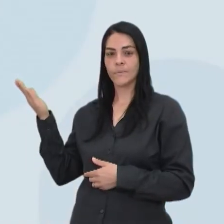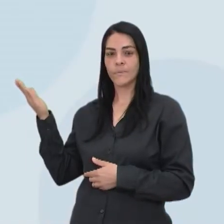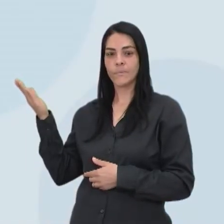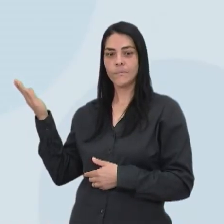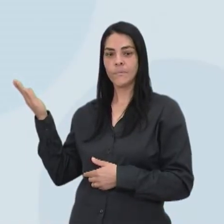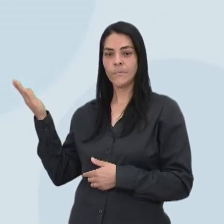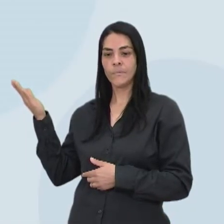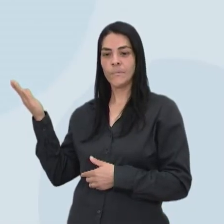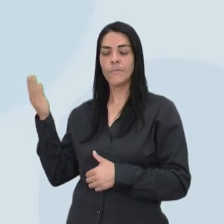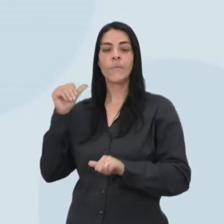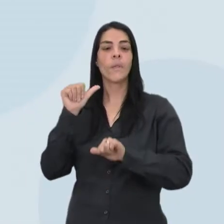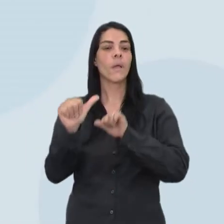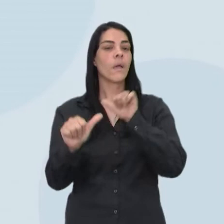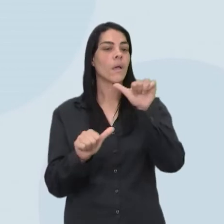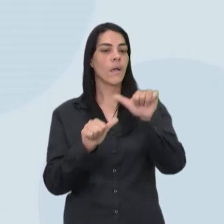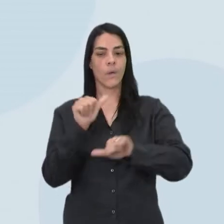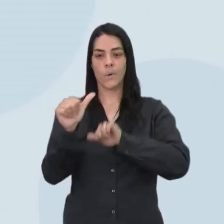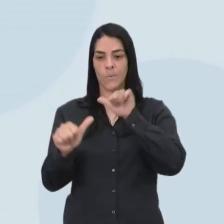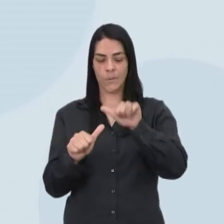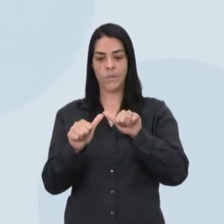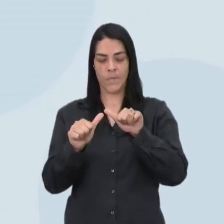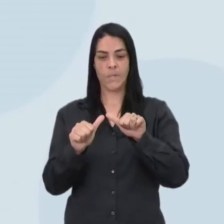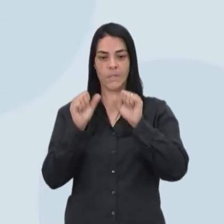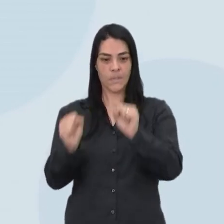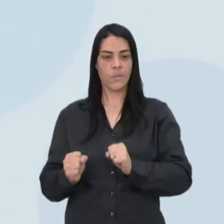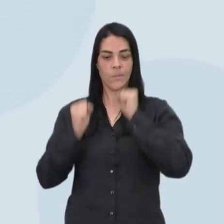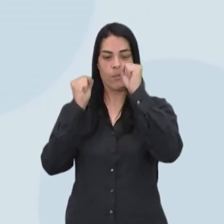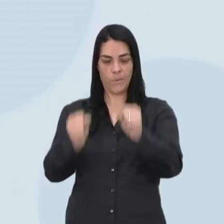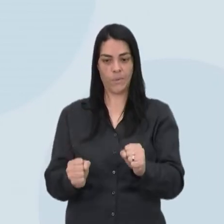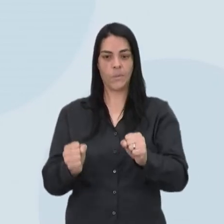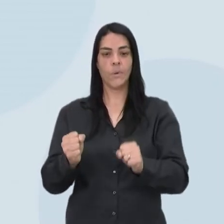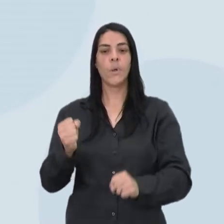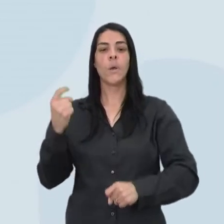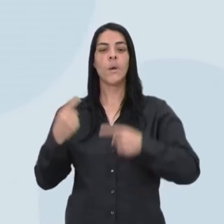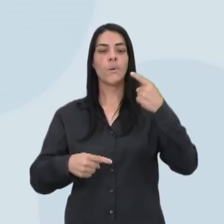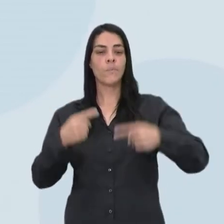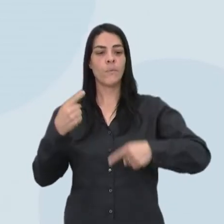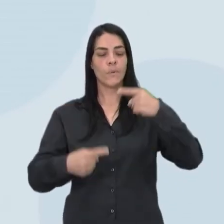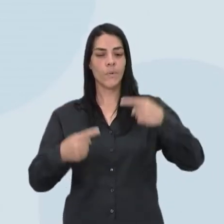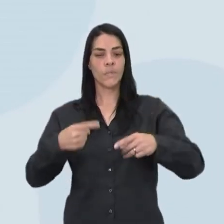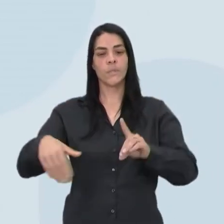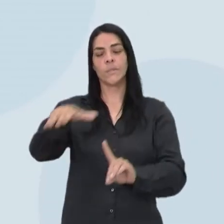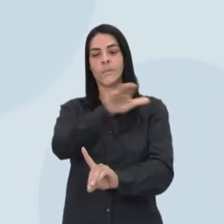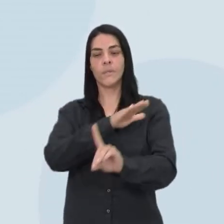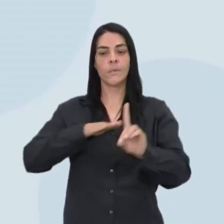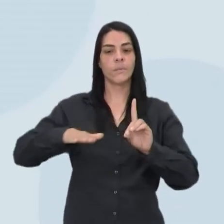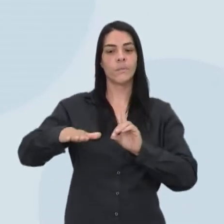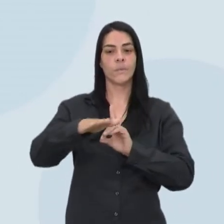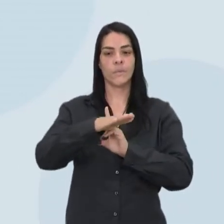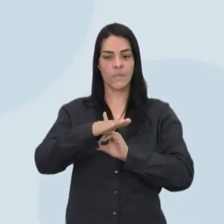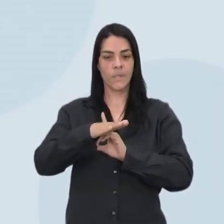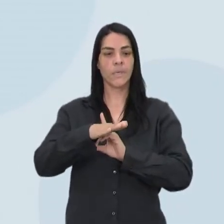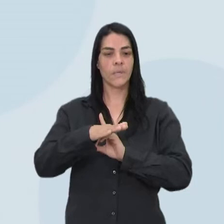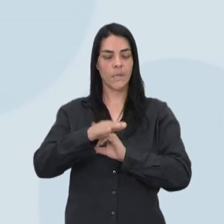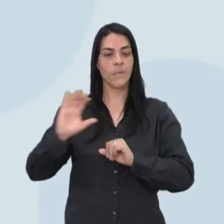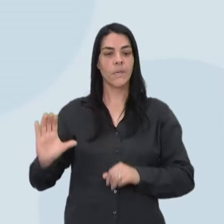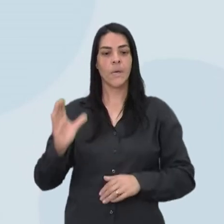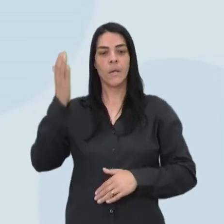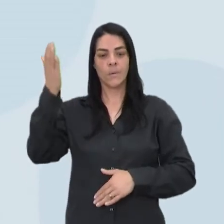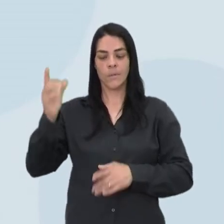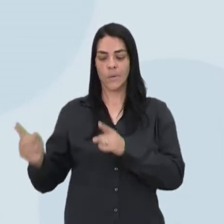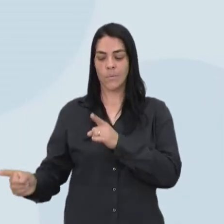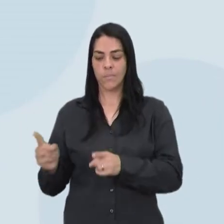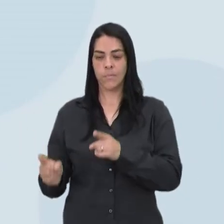É uma mudança abrupta aí no poder político estrutural de uma sociedade que ocorre em um período relativamente pequeno de tempo,